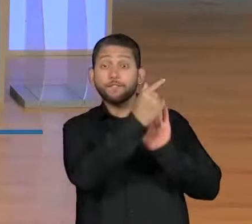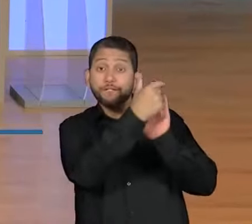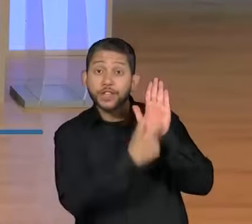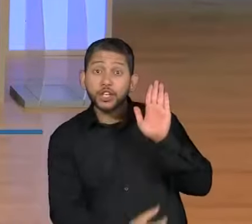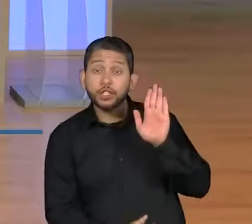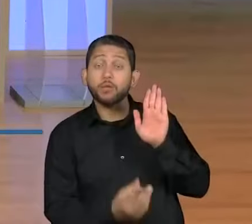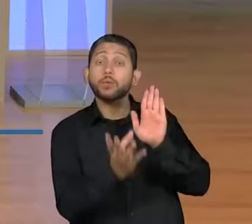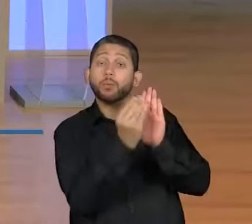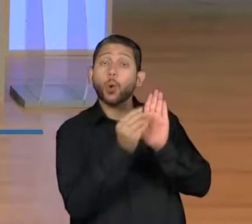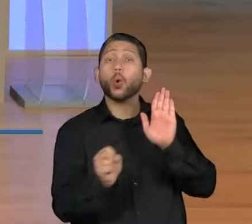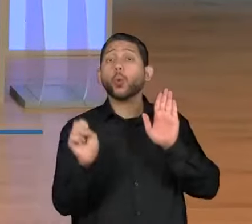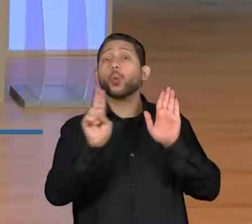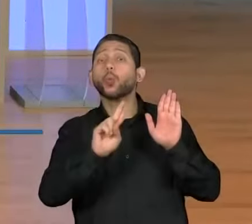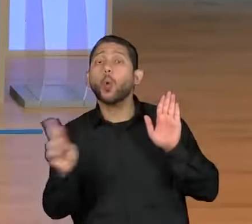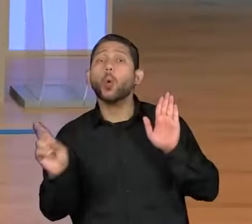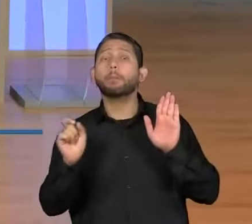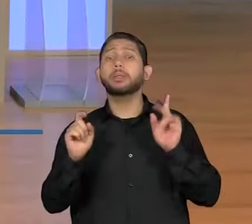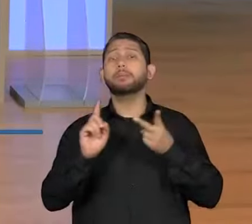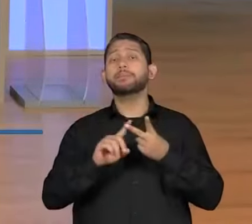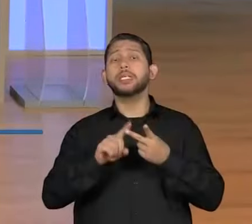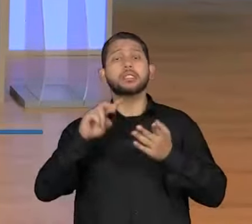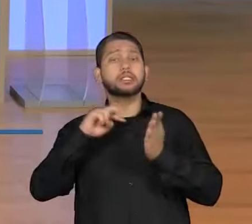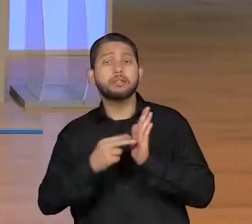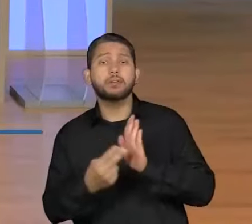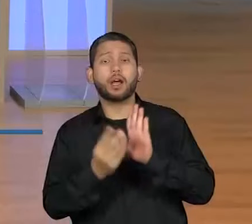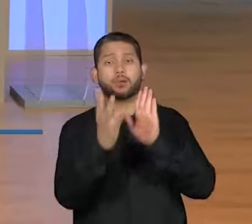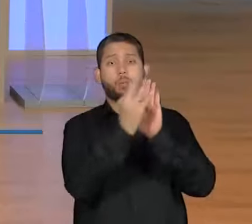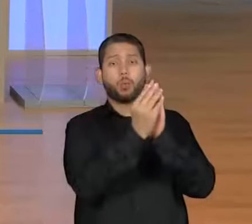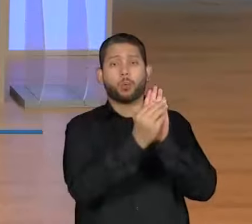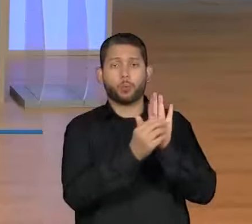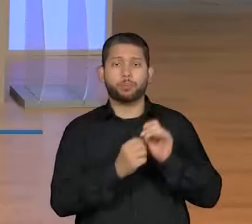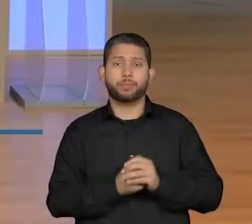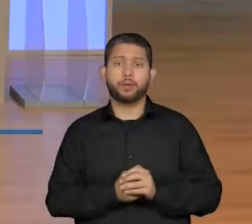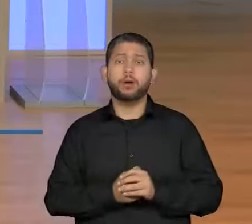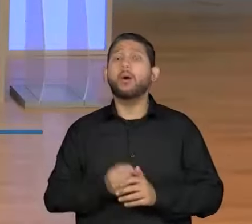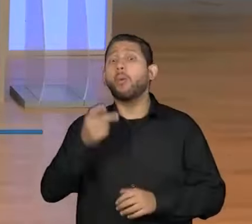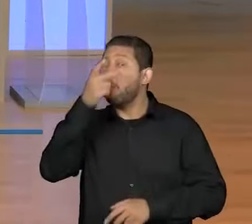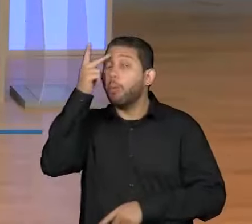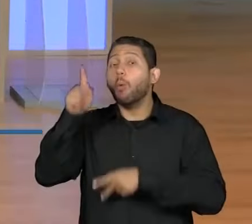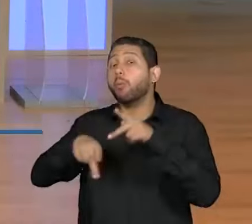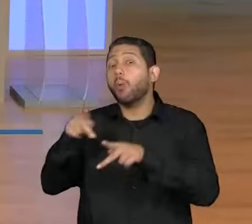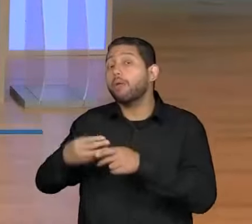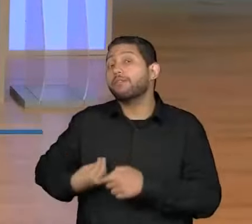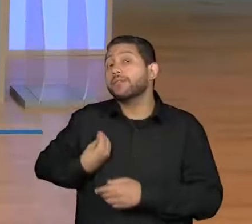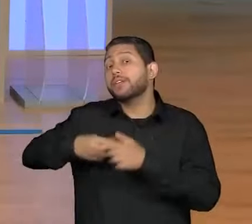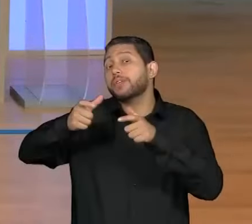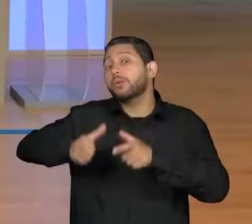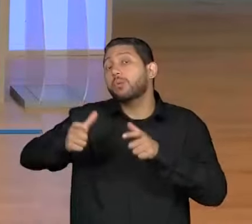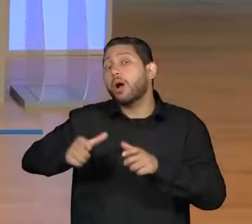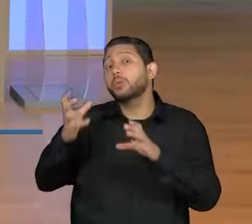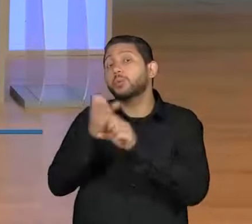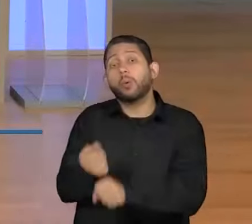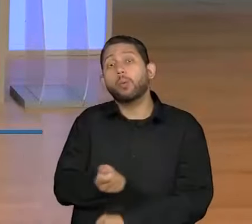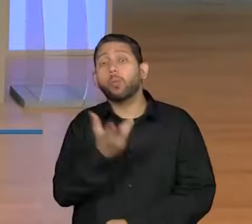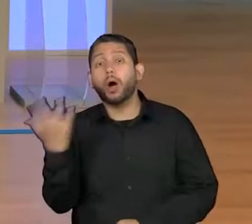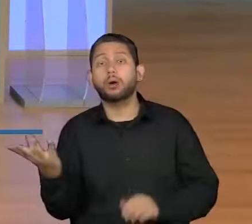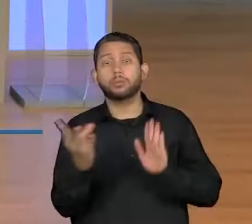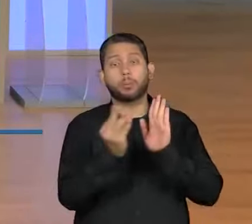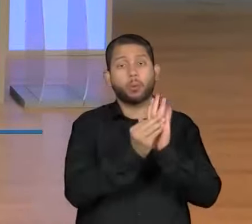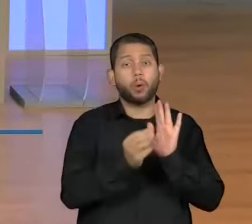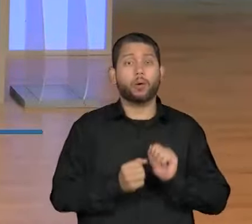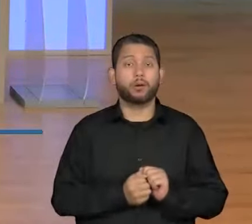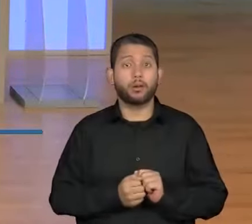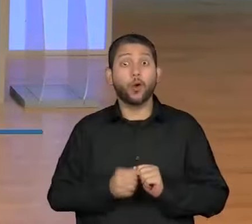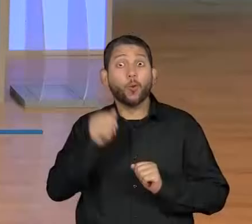criada, o número da população, extensão da cidade, extensão do território da cidade, e colocar uma curiosidade, igual